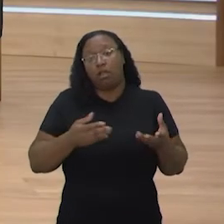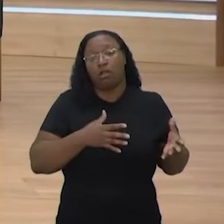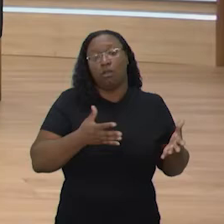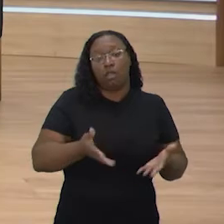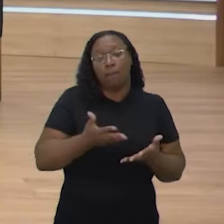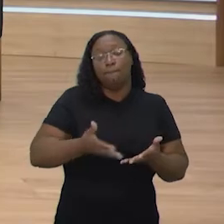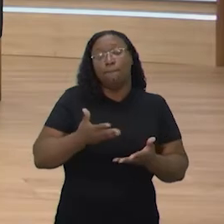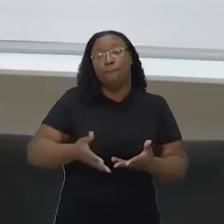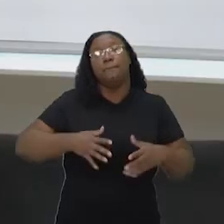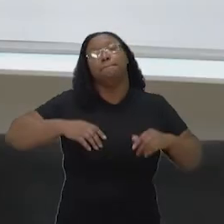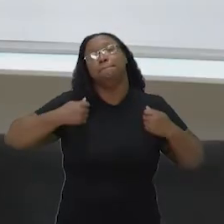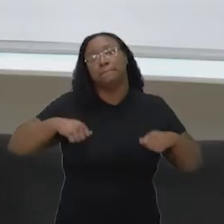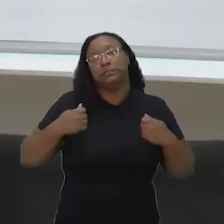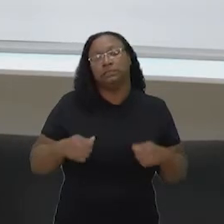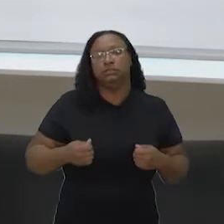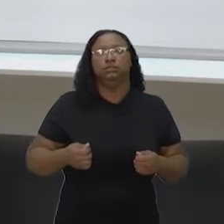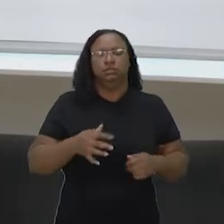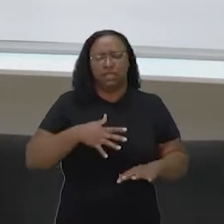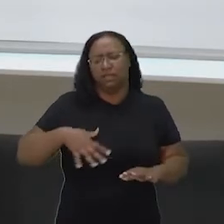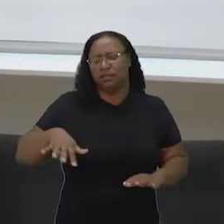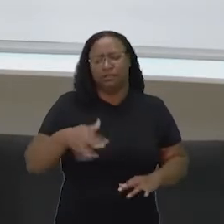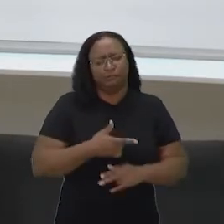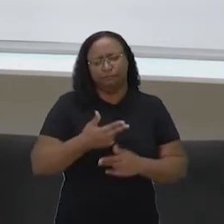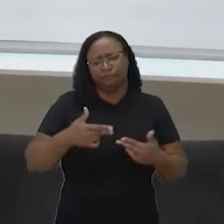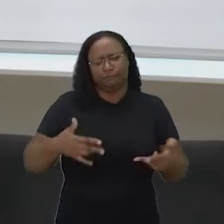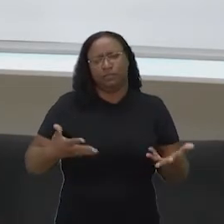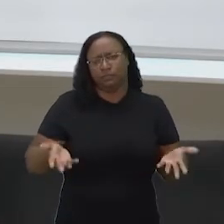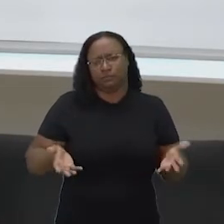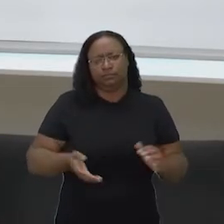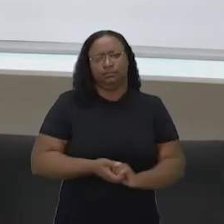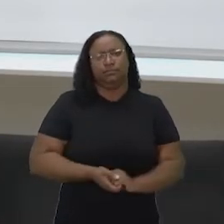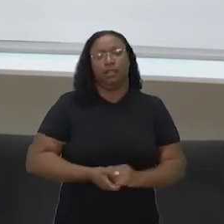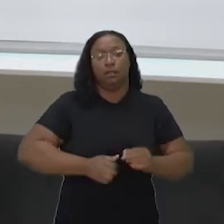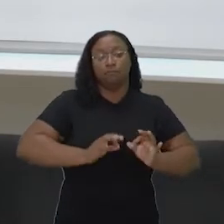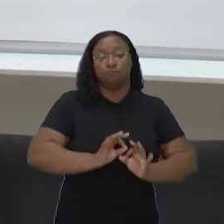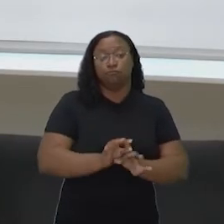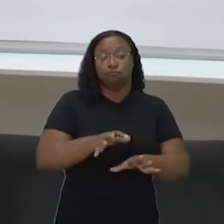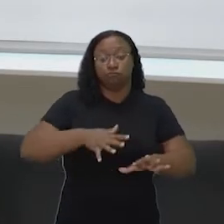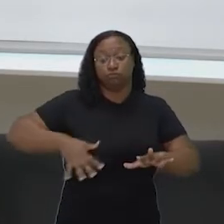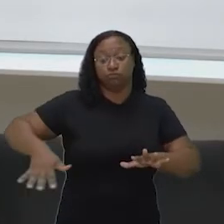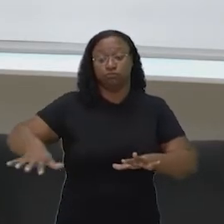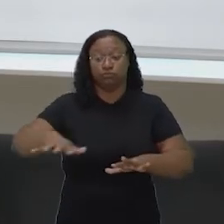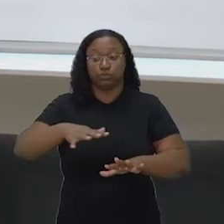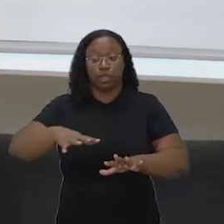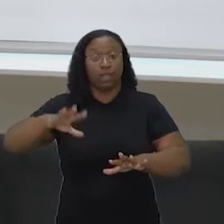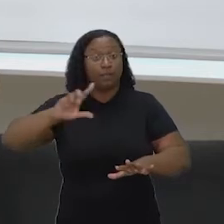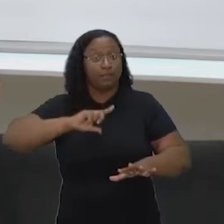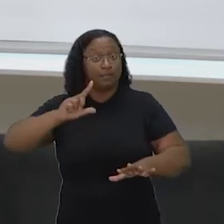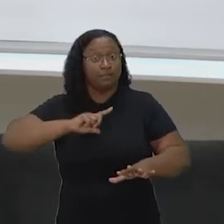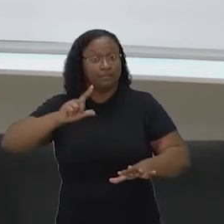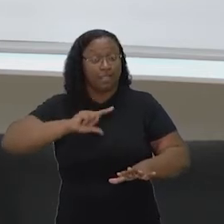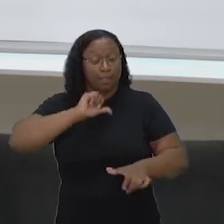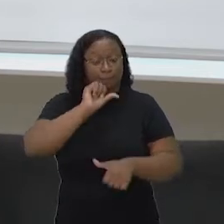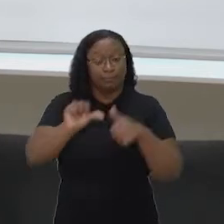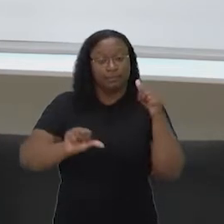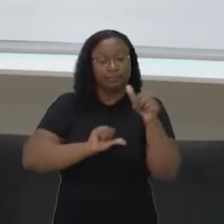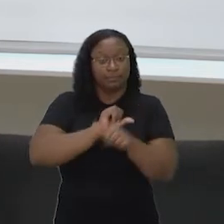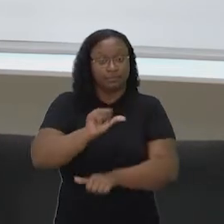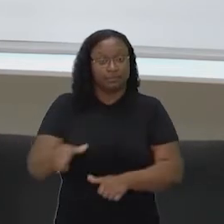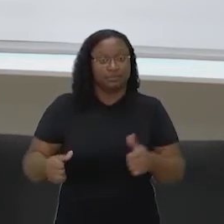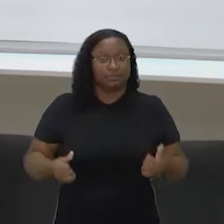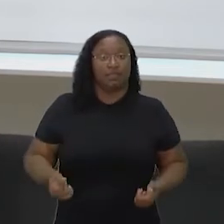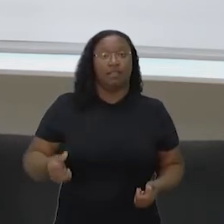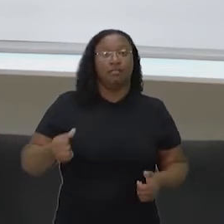várias questões aí envolvidas, né? Que é mais para dar um panorama geral do que existe, né, para a gente transformar a biomassa